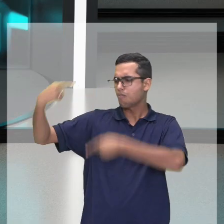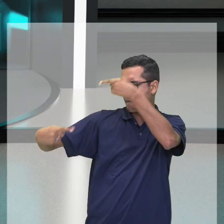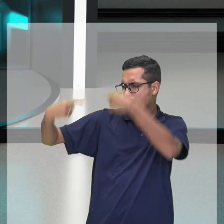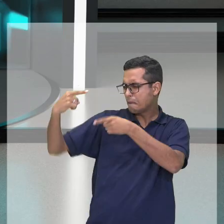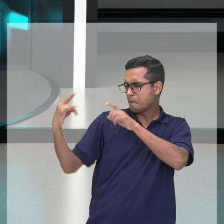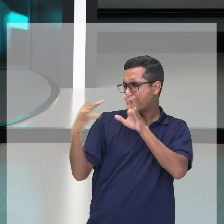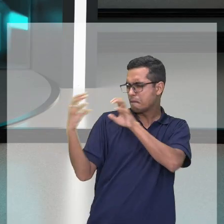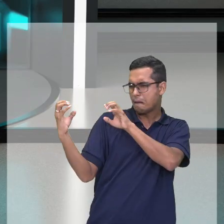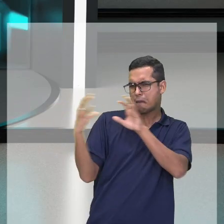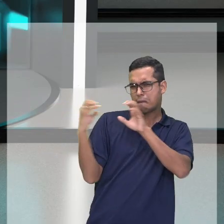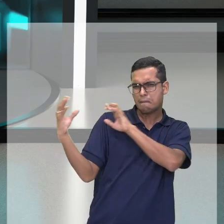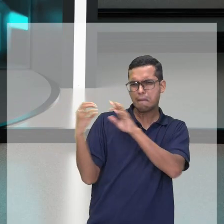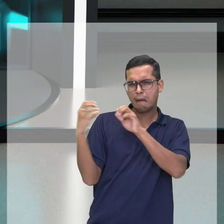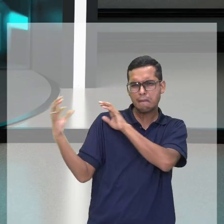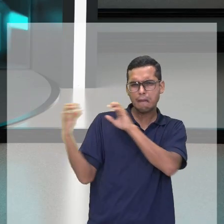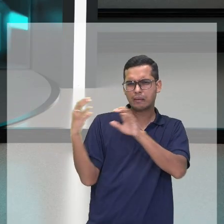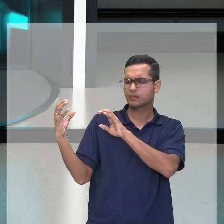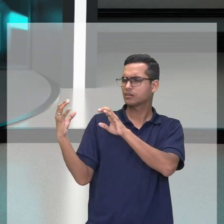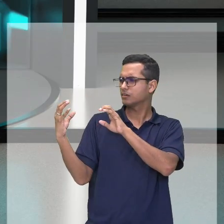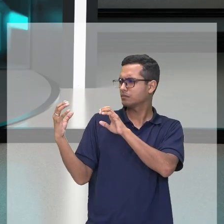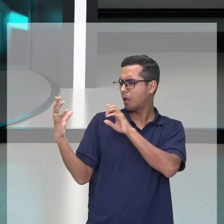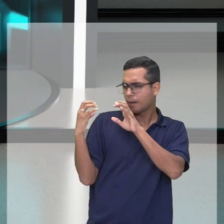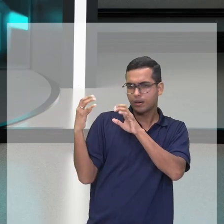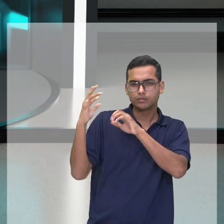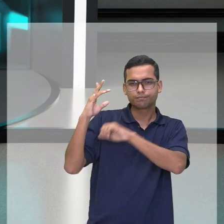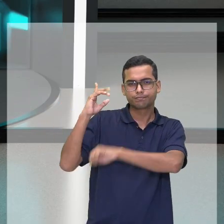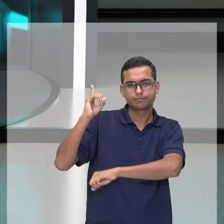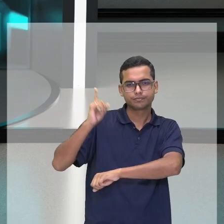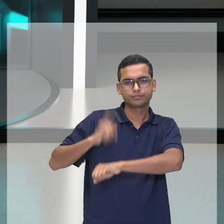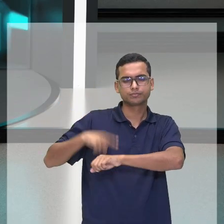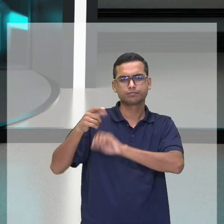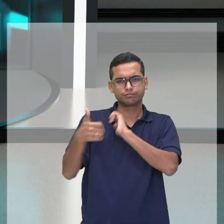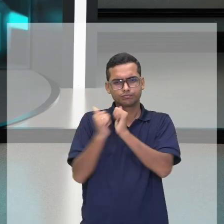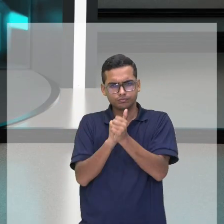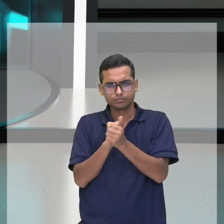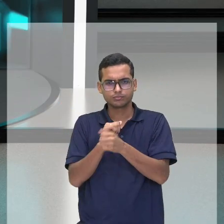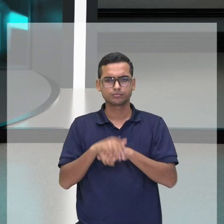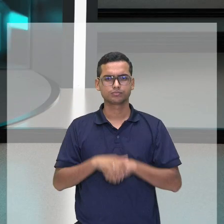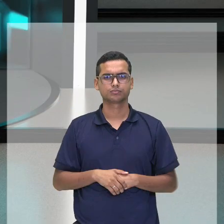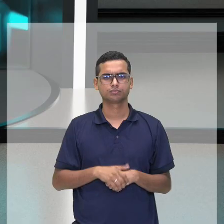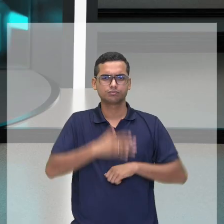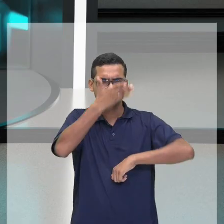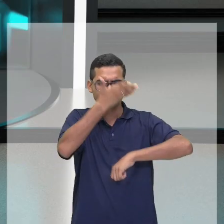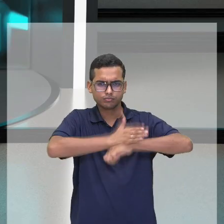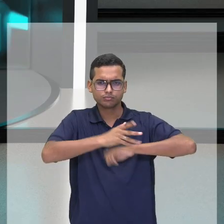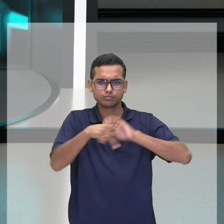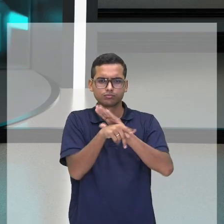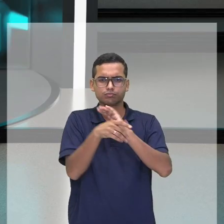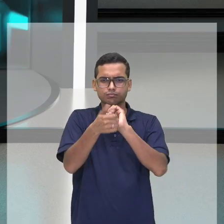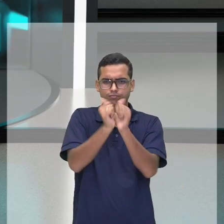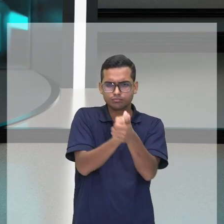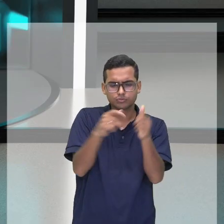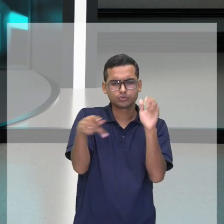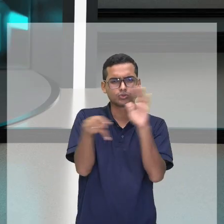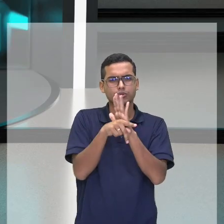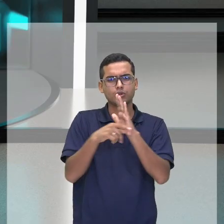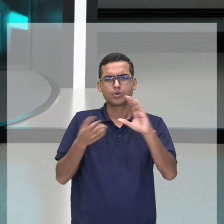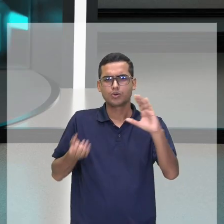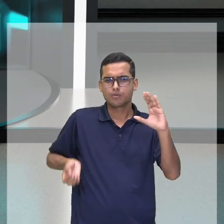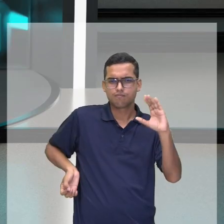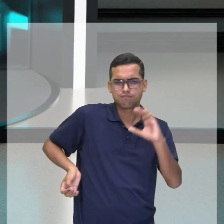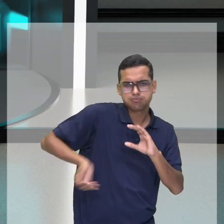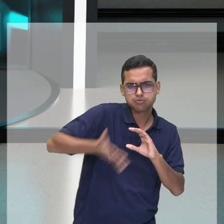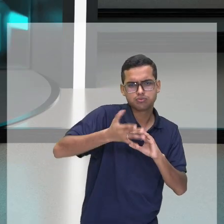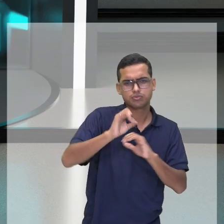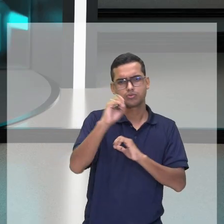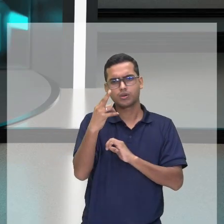né? E aí, quando você vai lá e pratica um esporte de precisão,